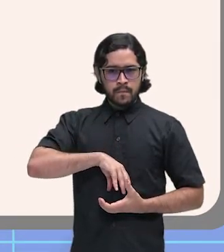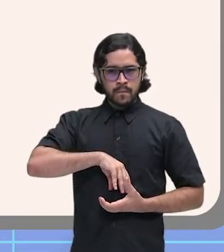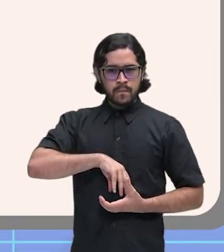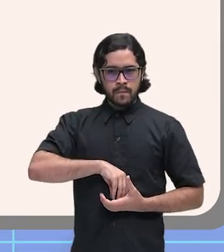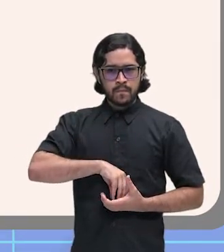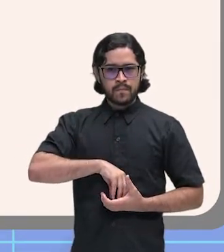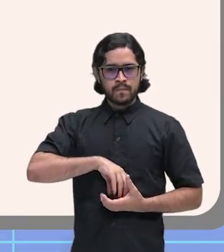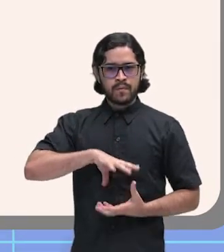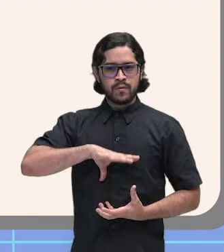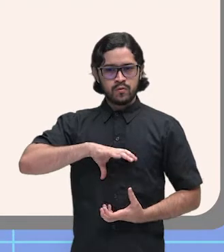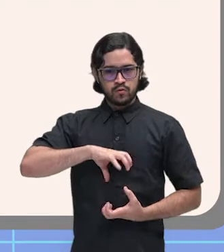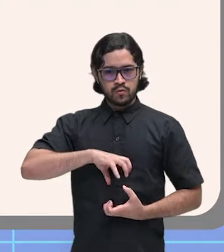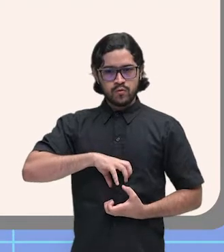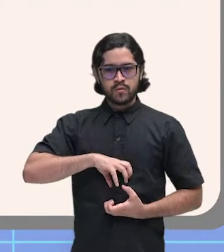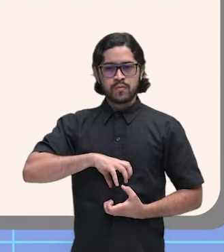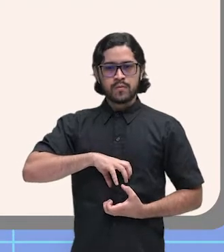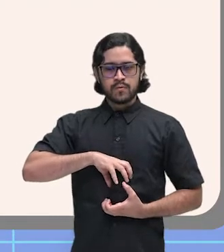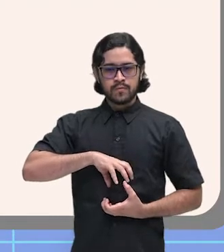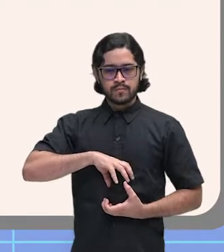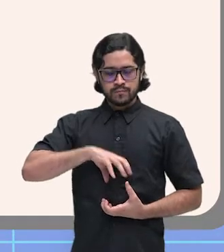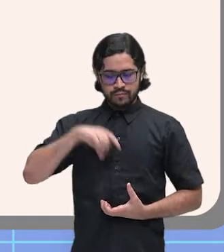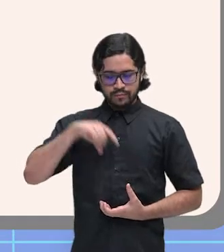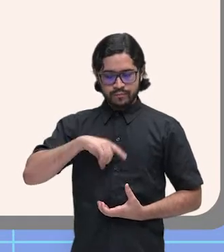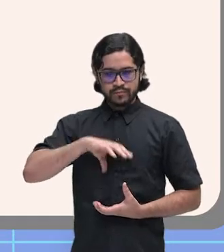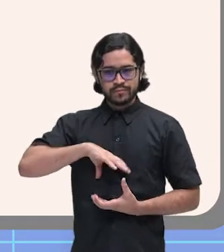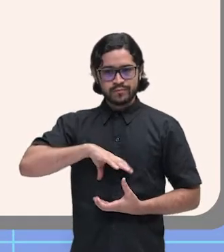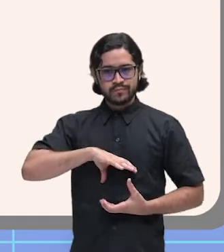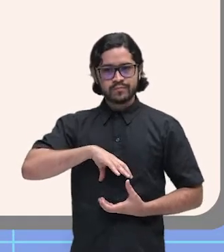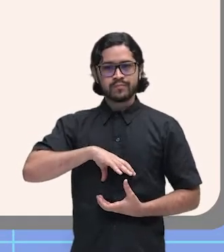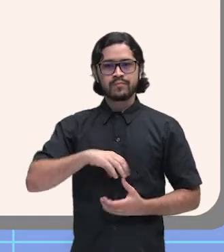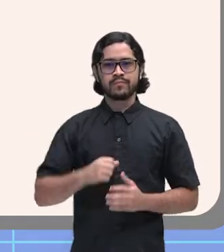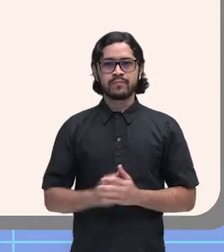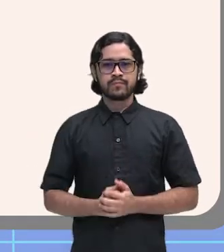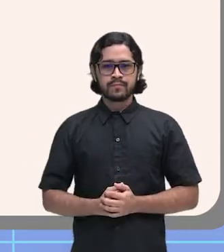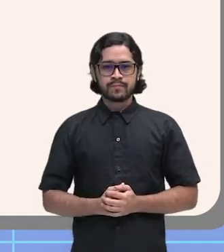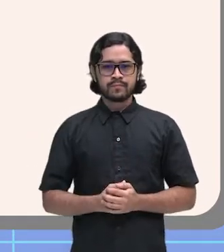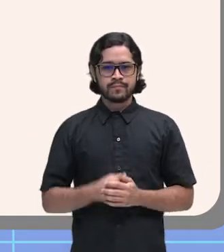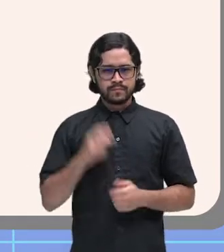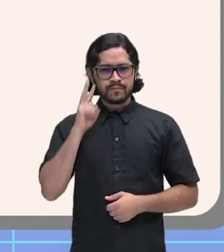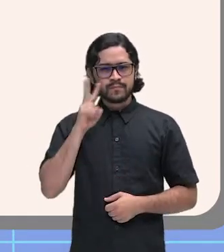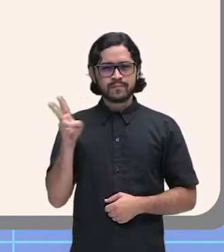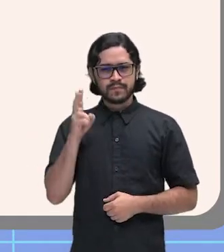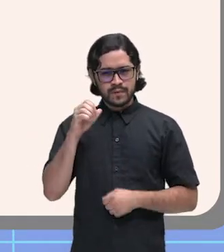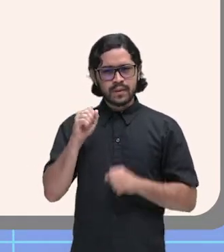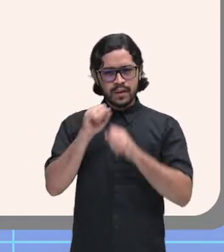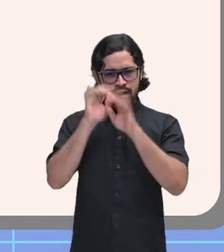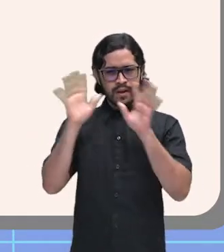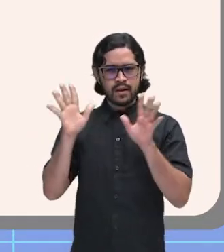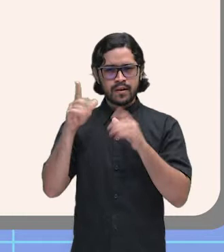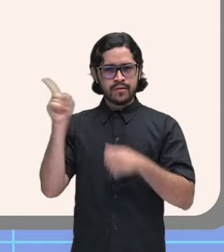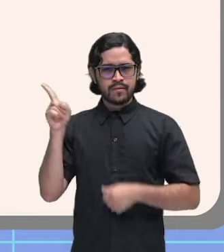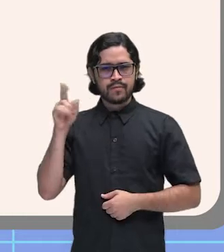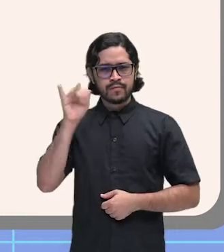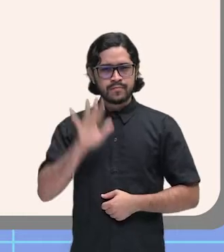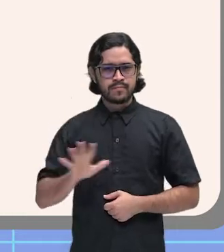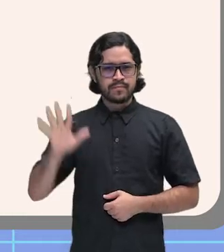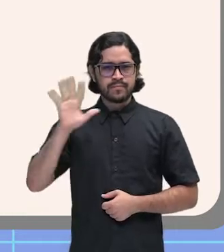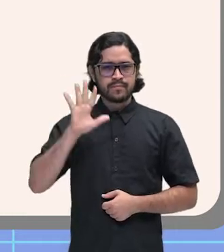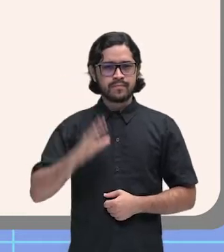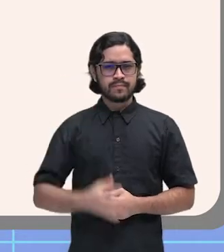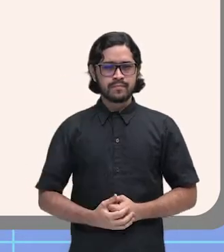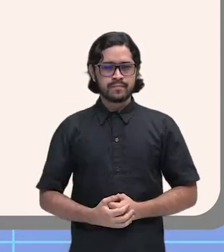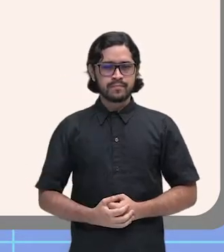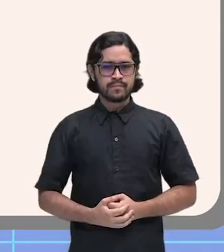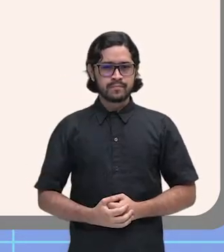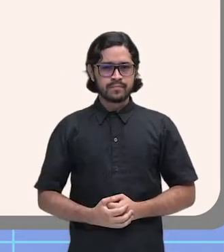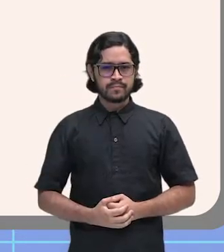transferido aí para o estômago, que ele chegue ao estômago. Vamos ver para ficar um pouquinho mais claro como é que é esse movimento pelo VTzinho que vai aparecer para vocês.